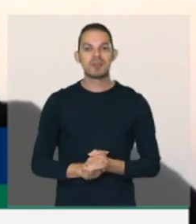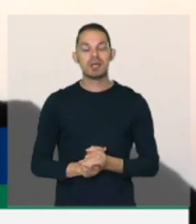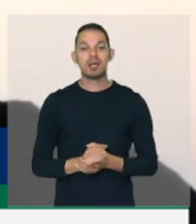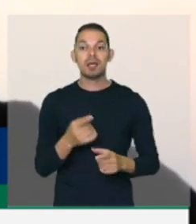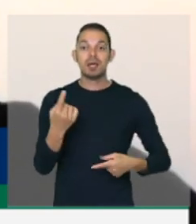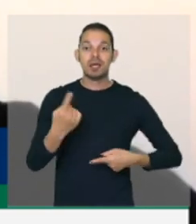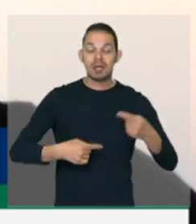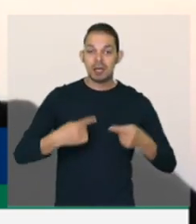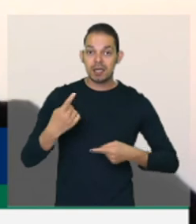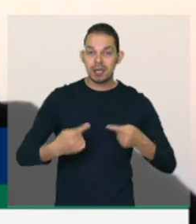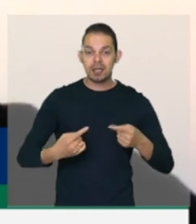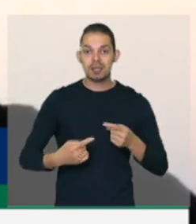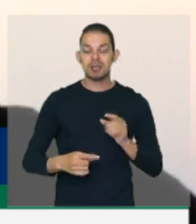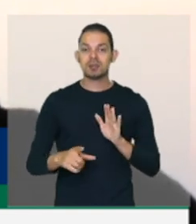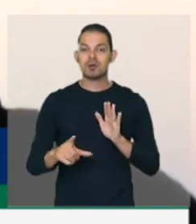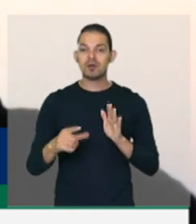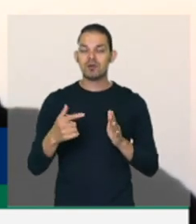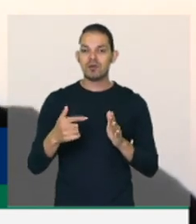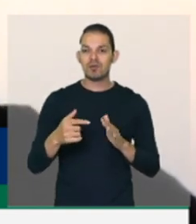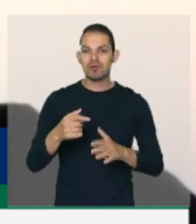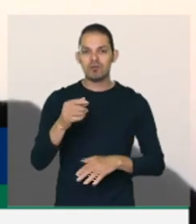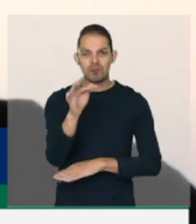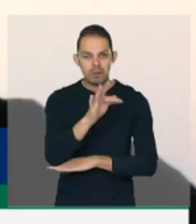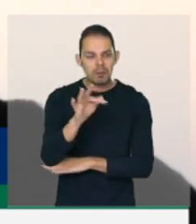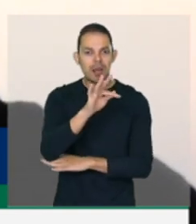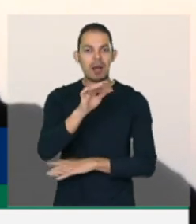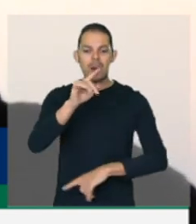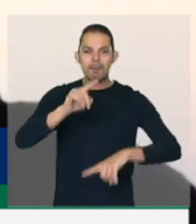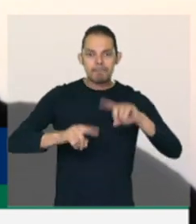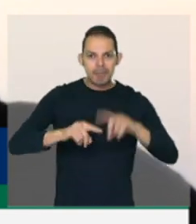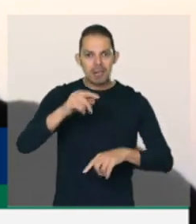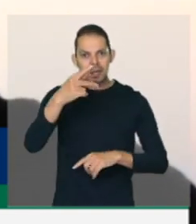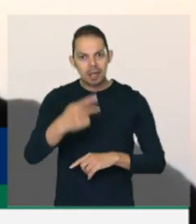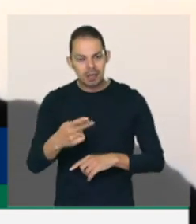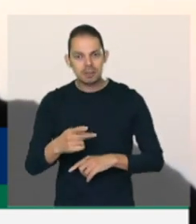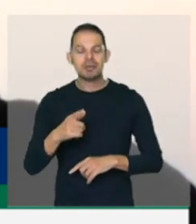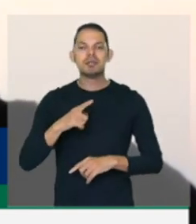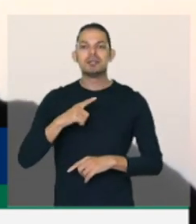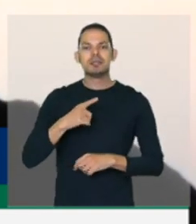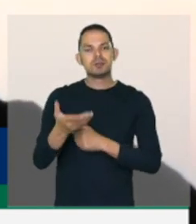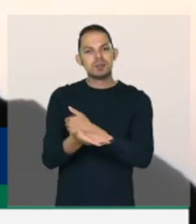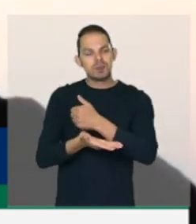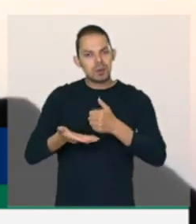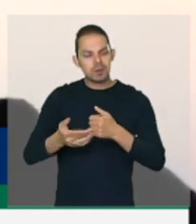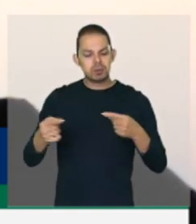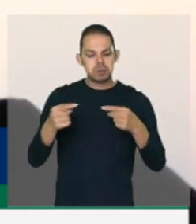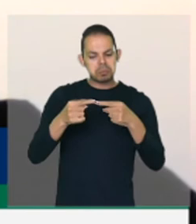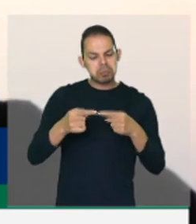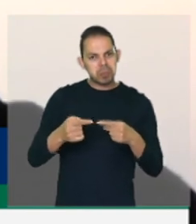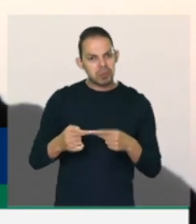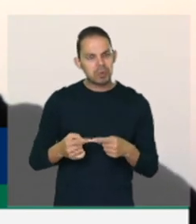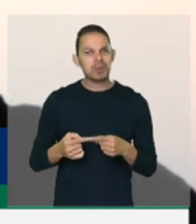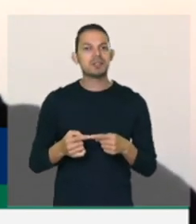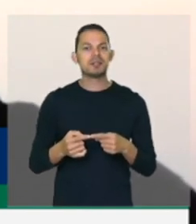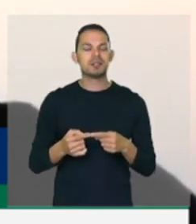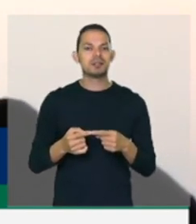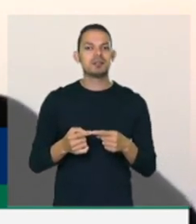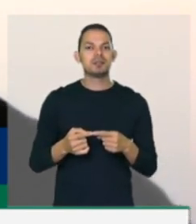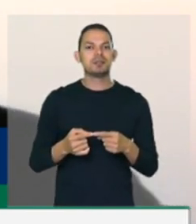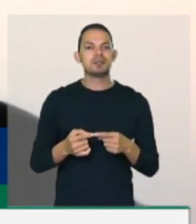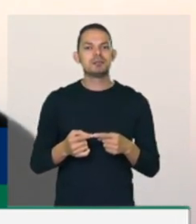sobre a pertinência formal e material das minhas falas. Eu sei. Há questionamentos sólidos, bem embasados e coerentes, de tom empregado na ocasião, ficou longe de